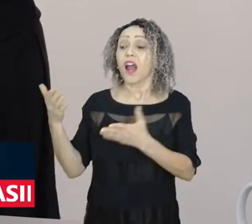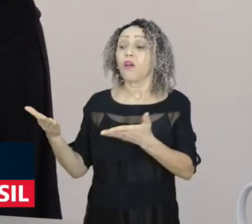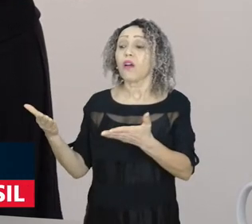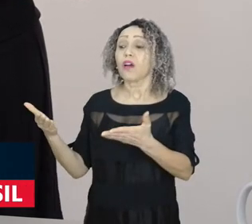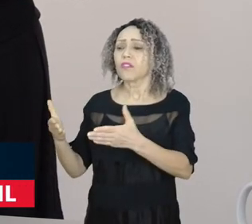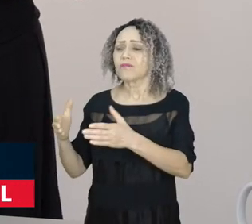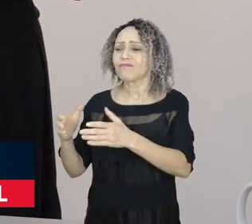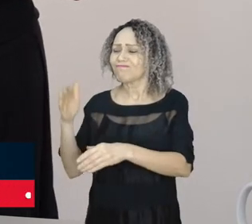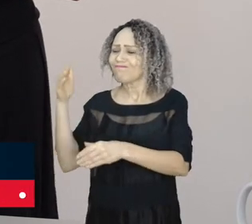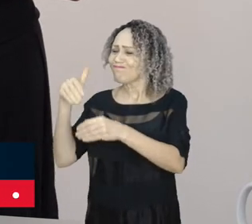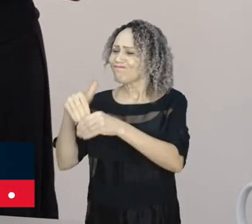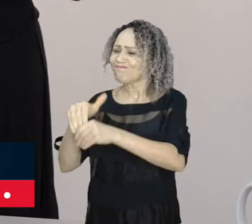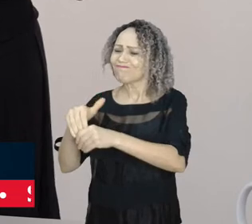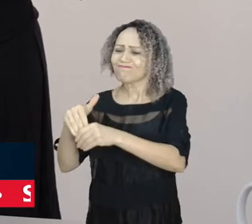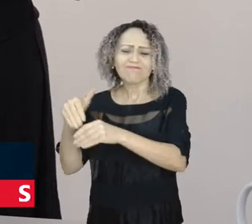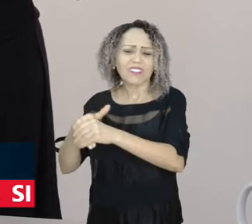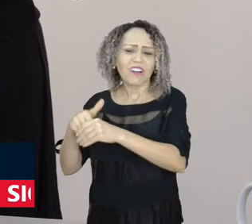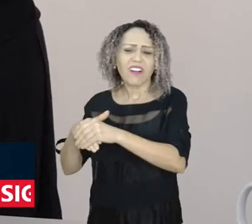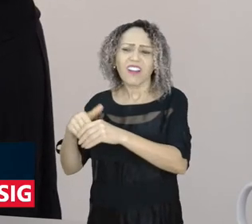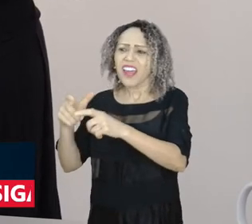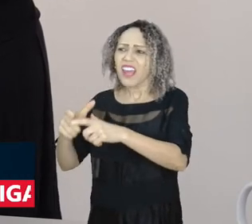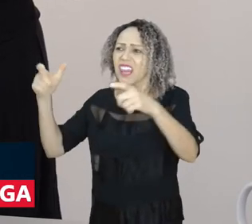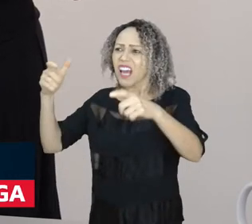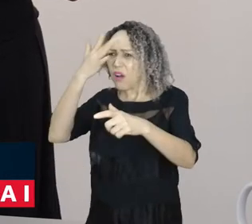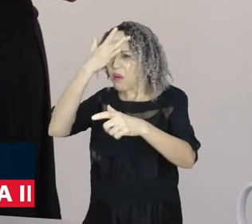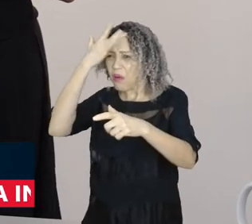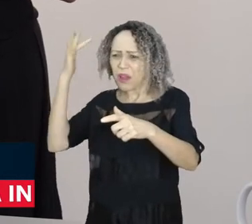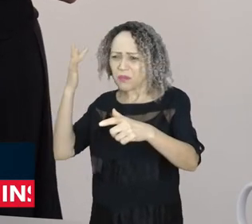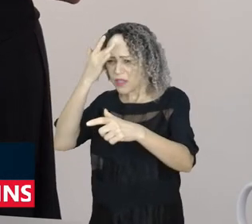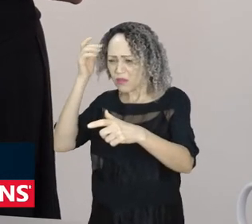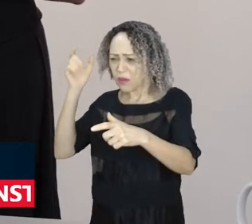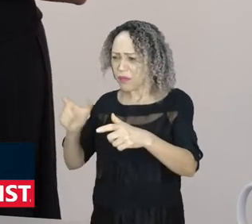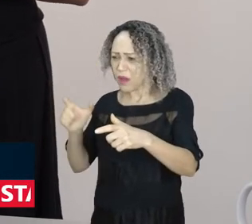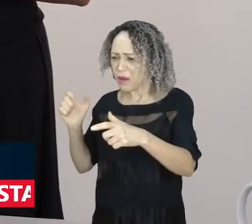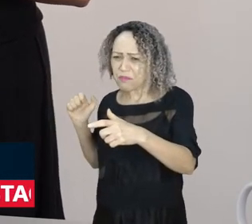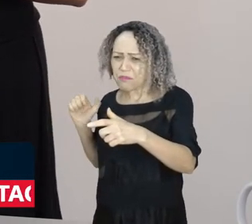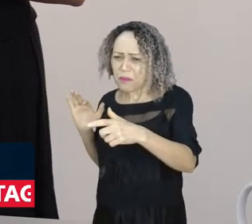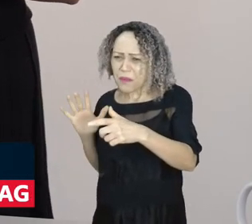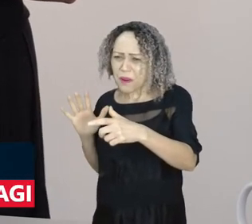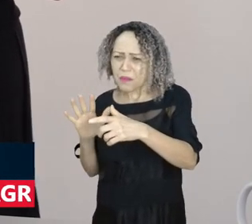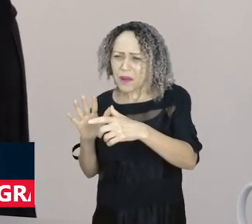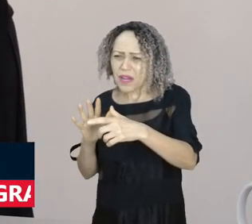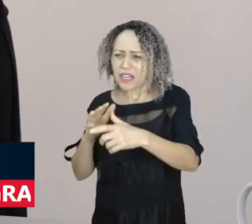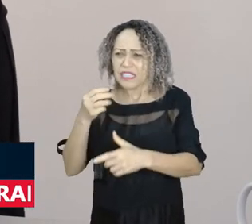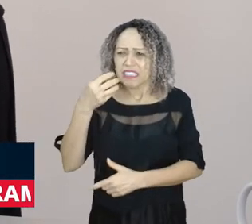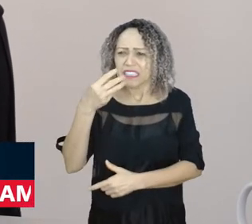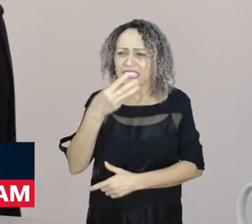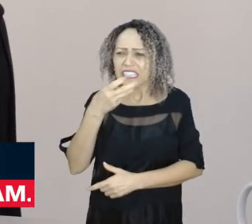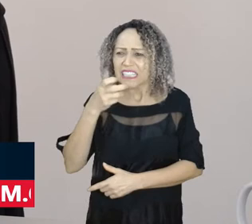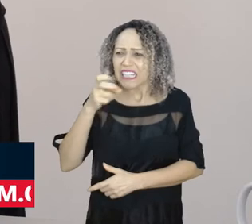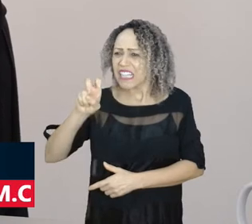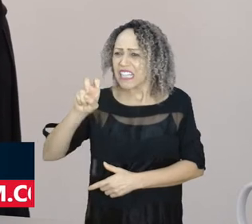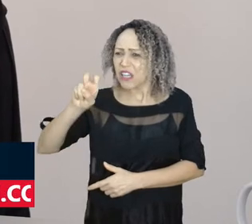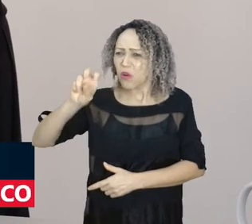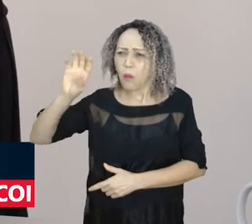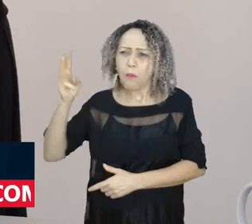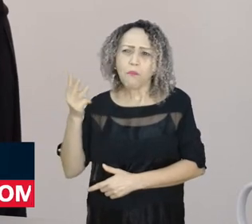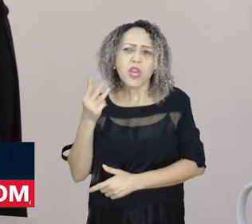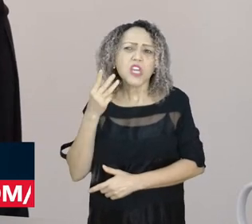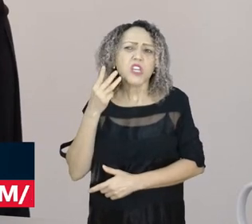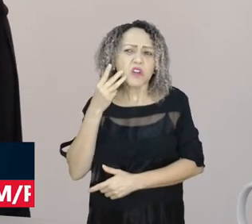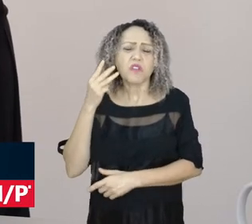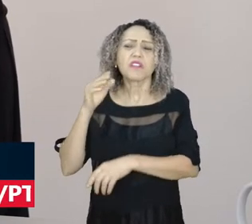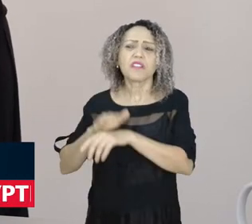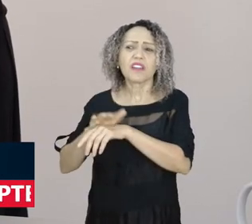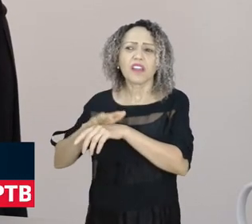o comparecimento foi o maior. Os eleitores que estavam aptos a votar eram 35 milhões praticamente em São Paulo. Quando a gente